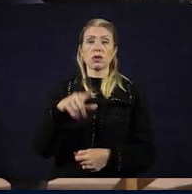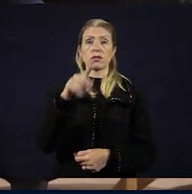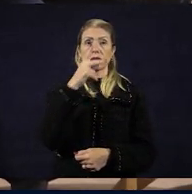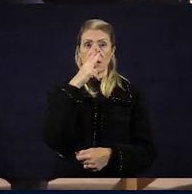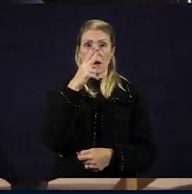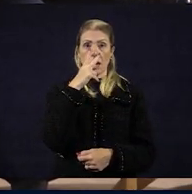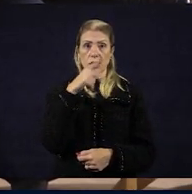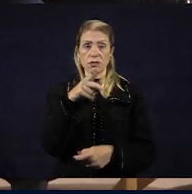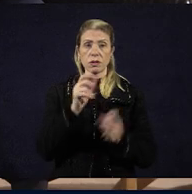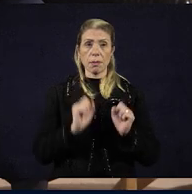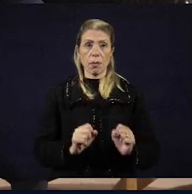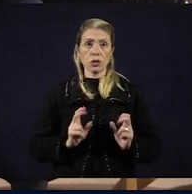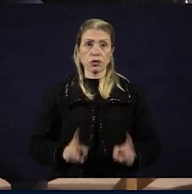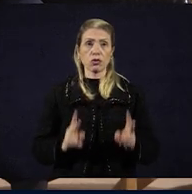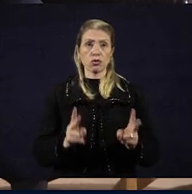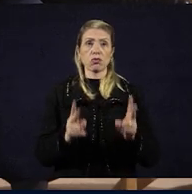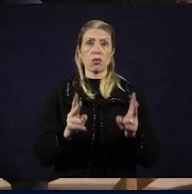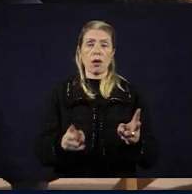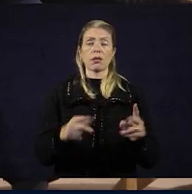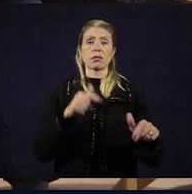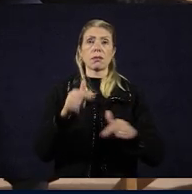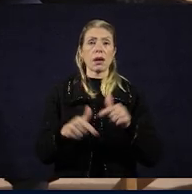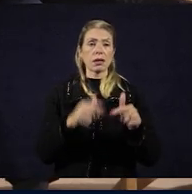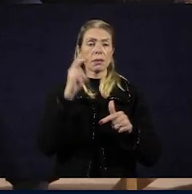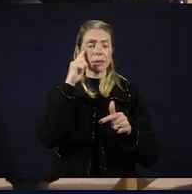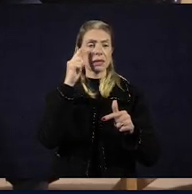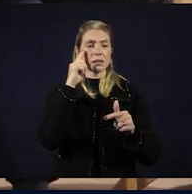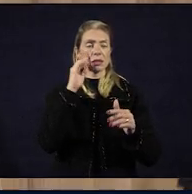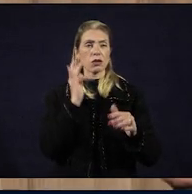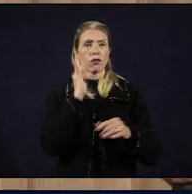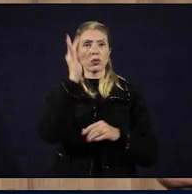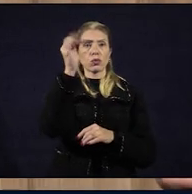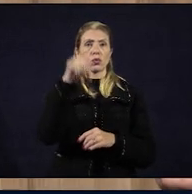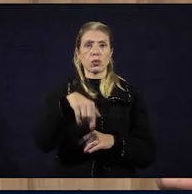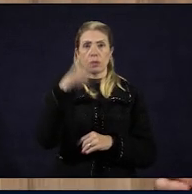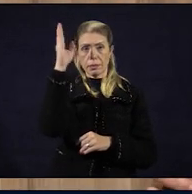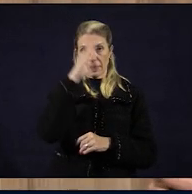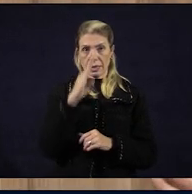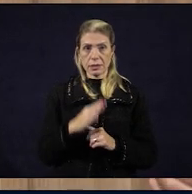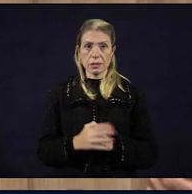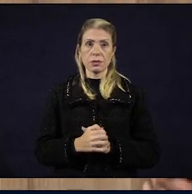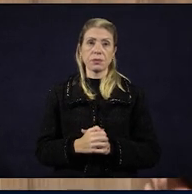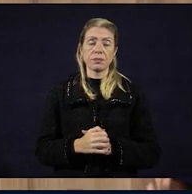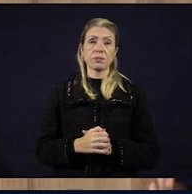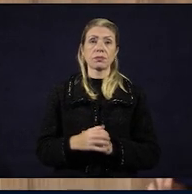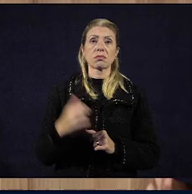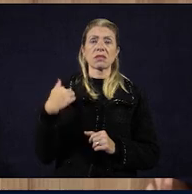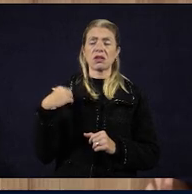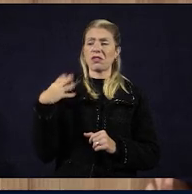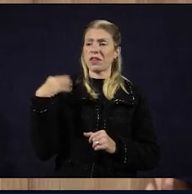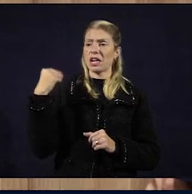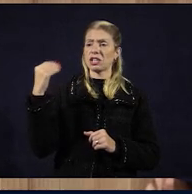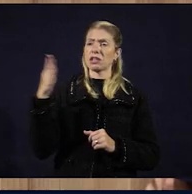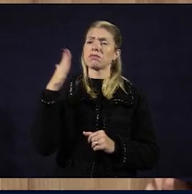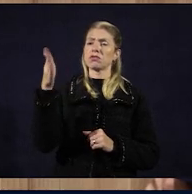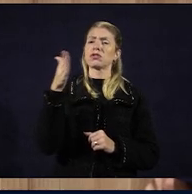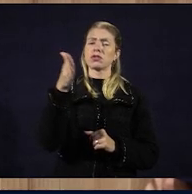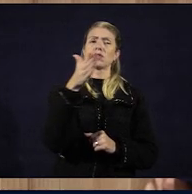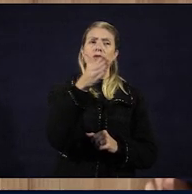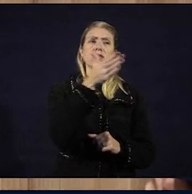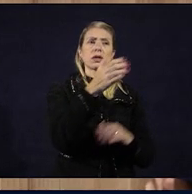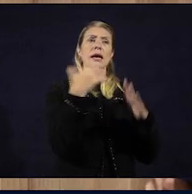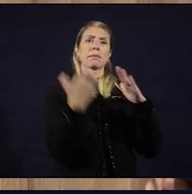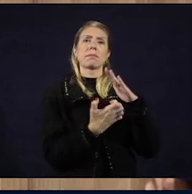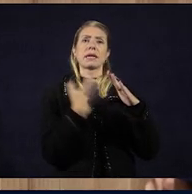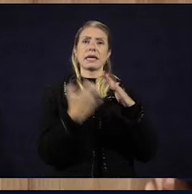gente pode continuar caminhando nessa direção aqui no Brasil eu viajei para todas as empresas que tem equipamentos